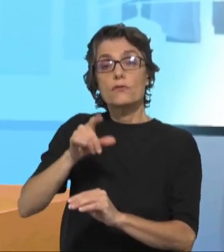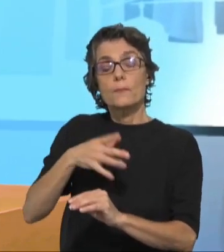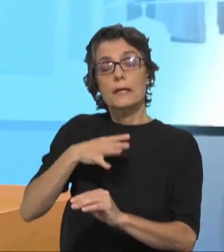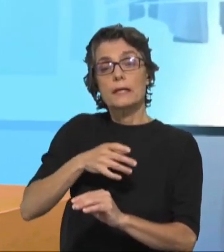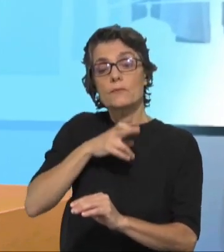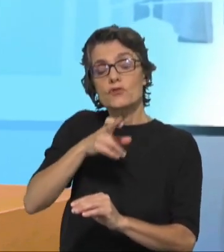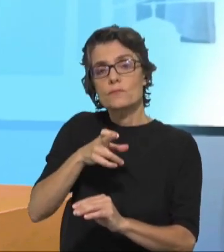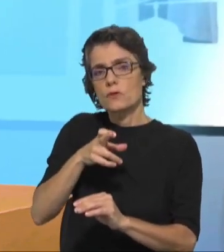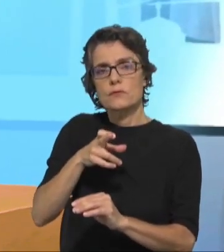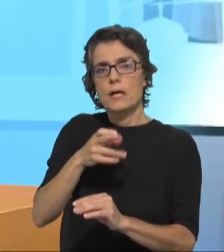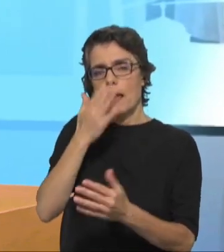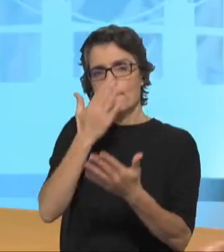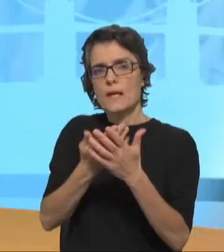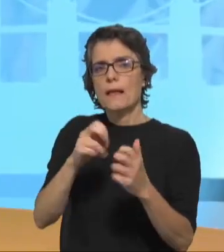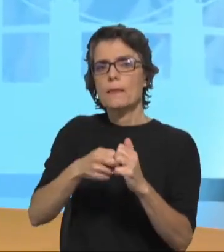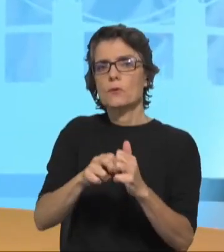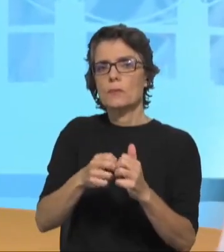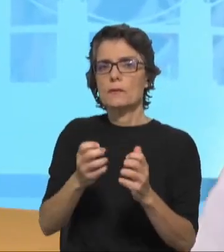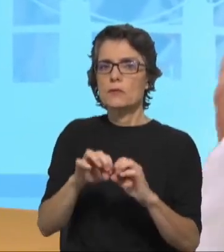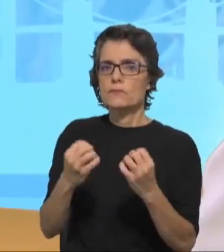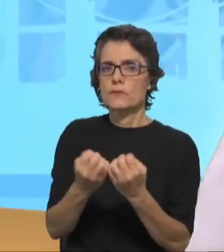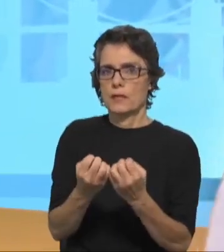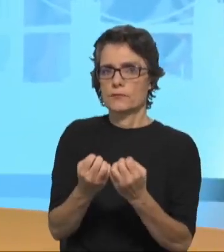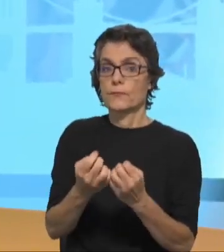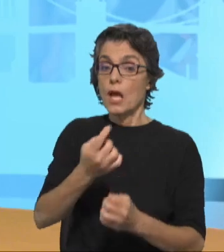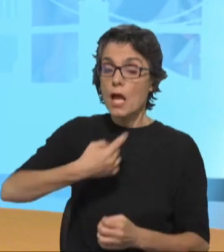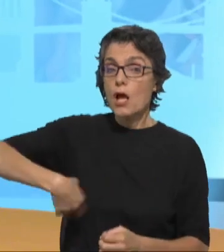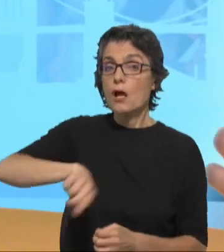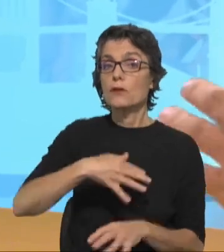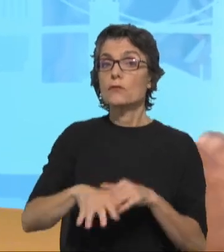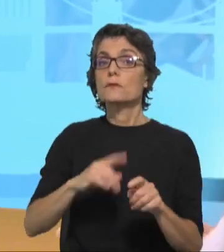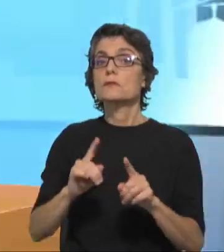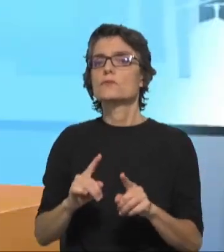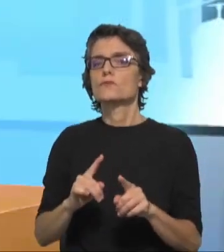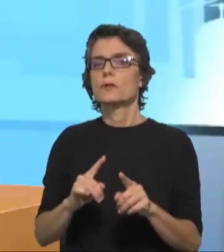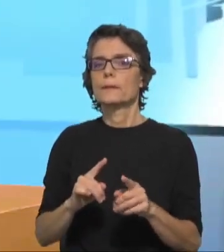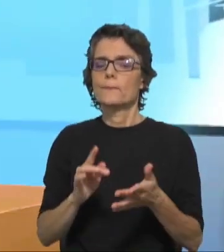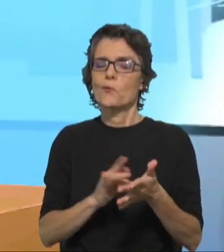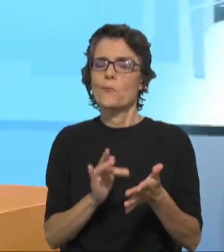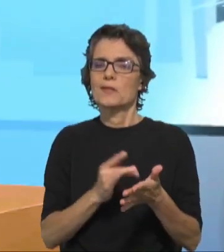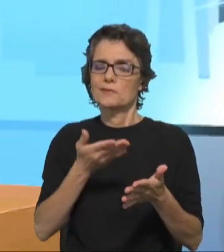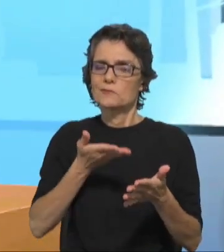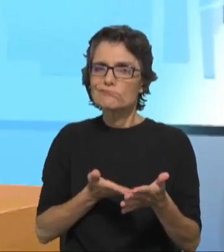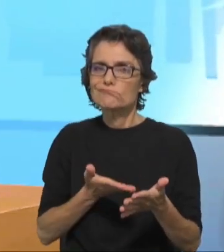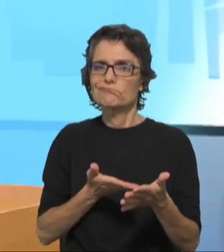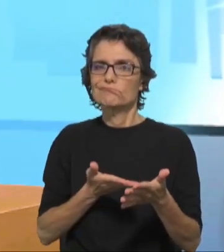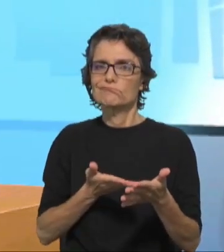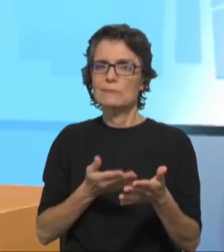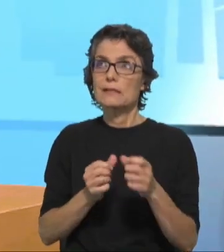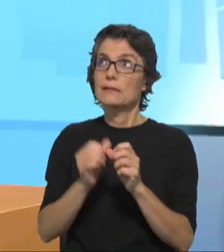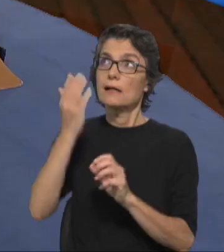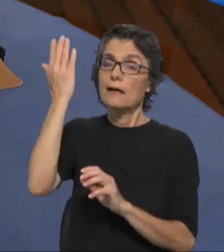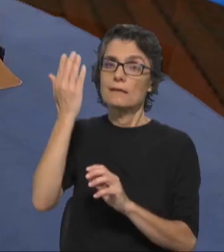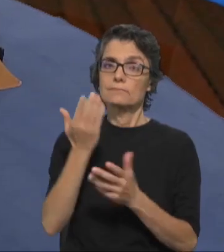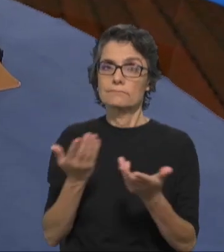questões e a problemas sociais. A Paulinas Editora transforma o mundo através da palavra. Mas para isso é necessário que